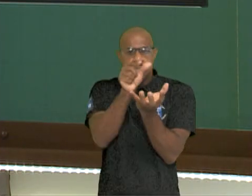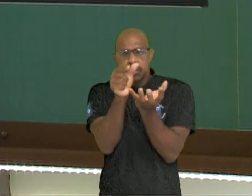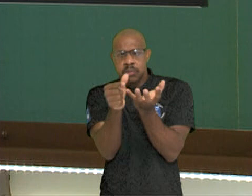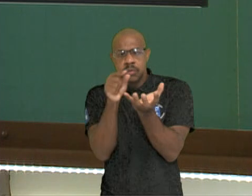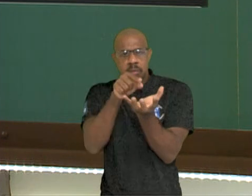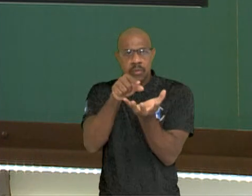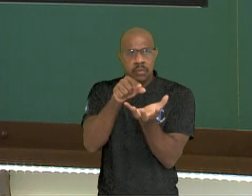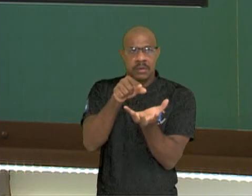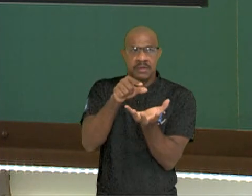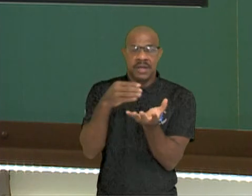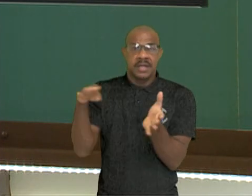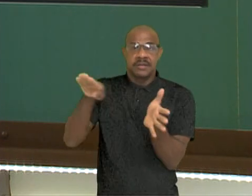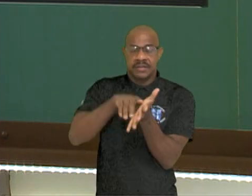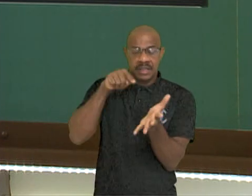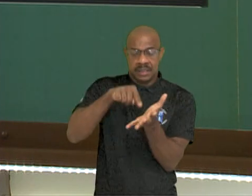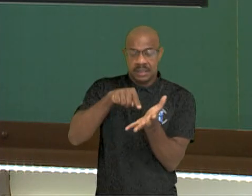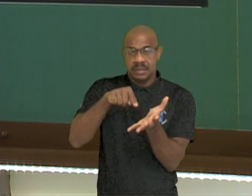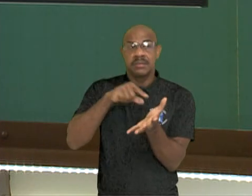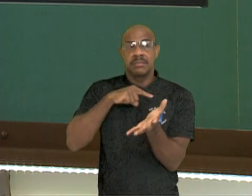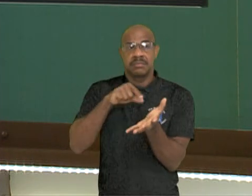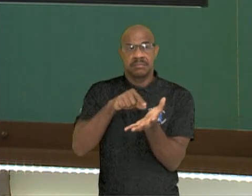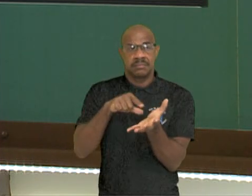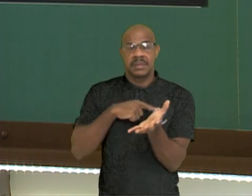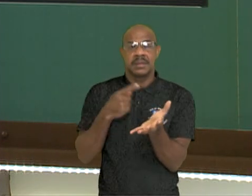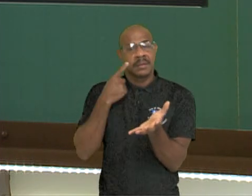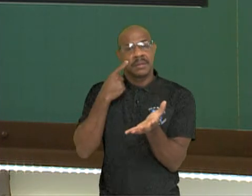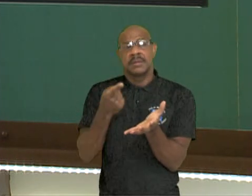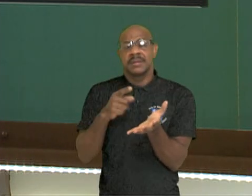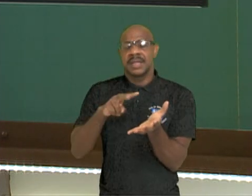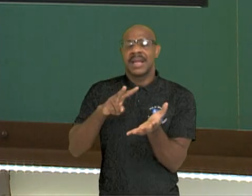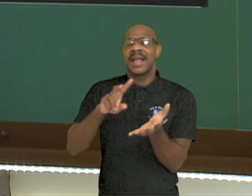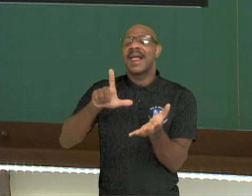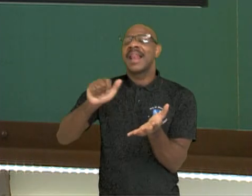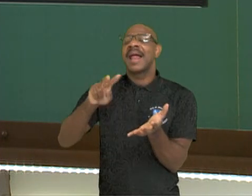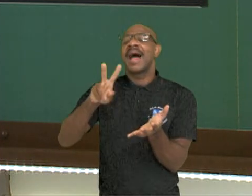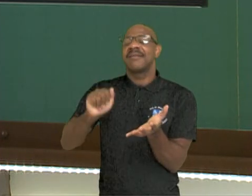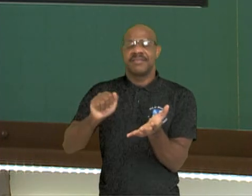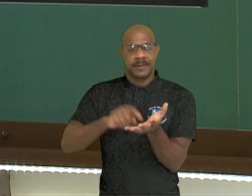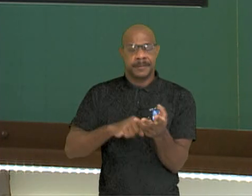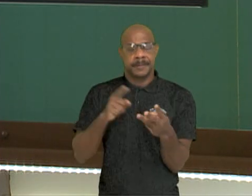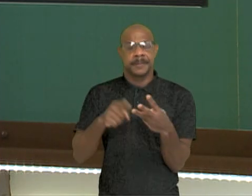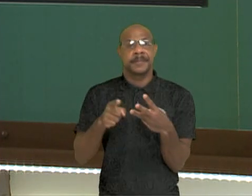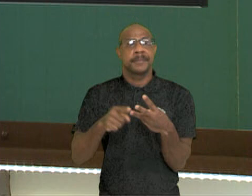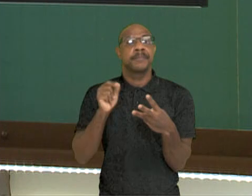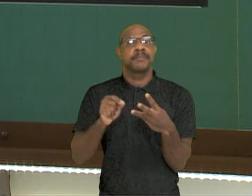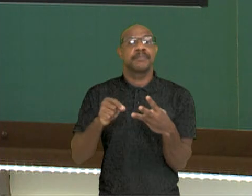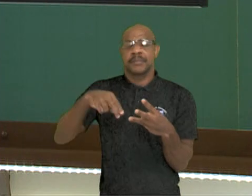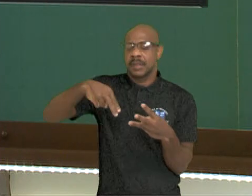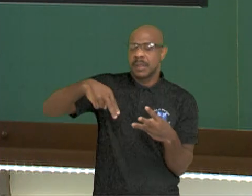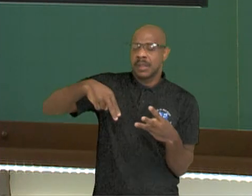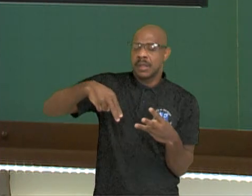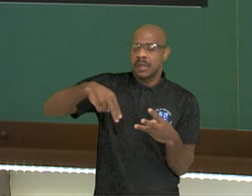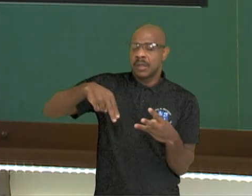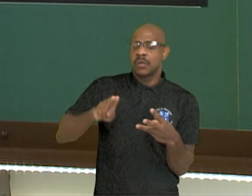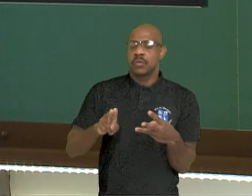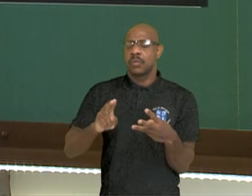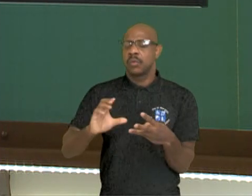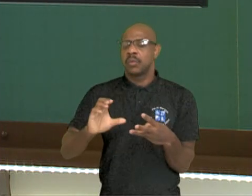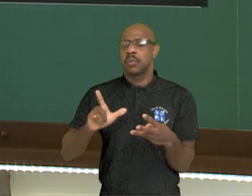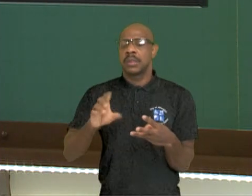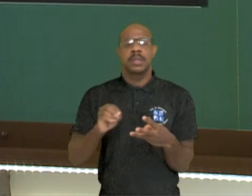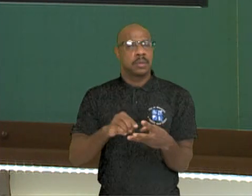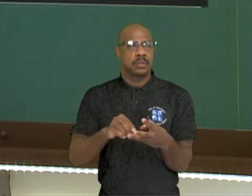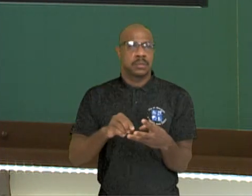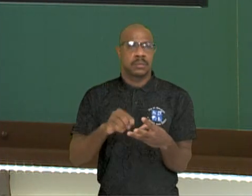Vai chegar na superfície. Quando chega na superfície, a gente chama de lava. E o núcleo, que é a parte mais interior ali do nosso